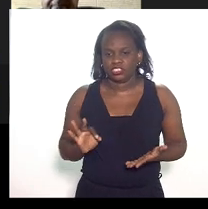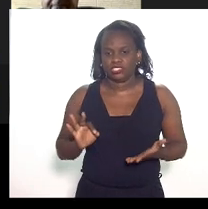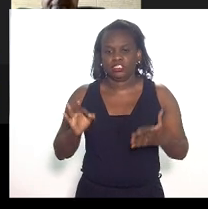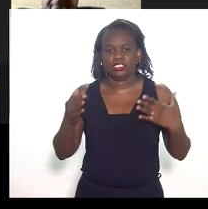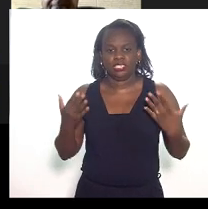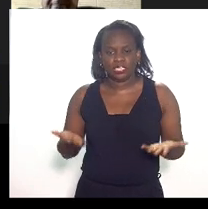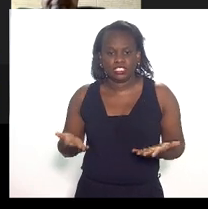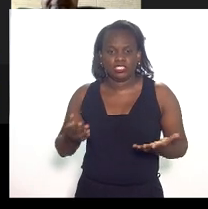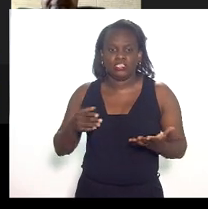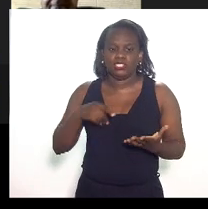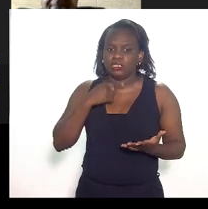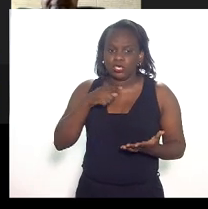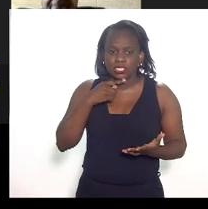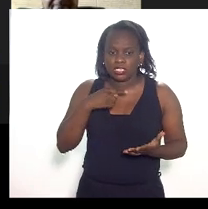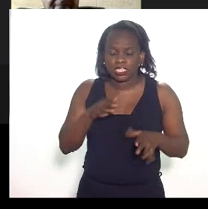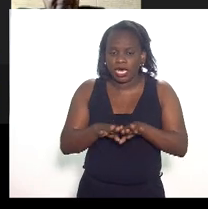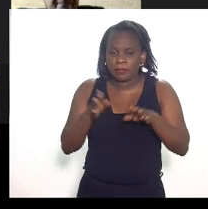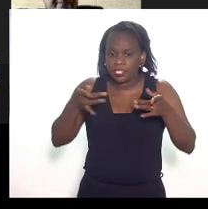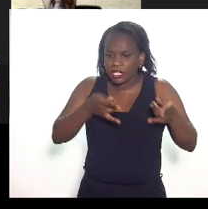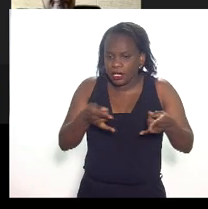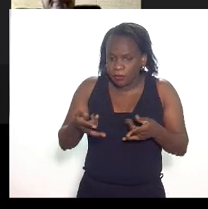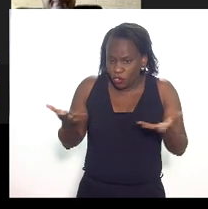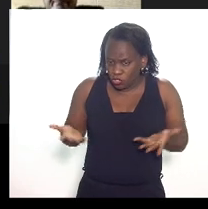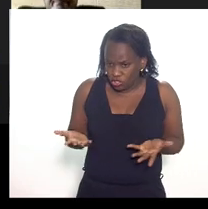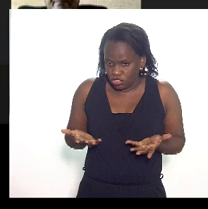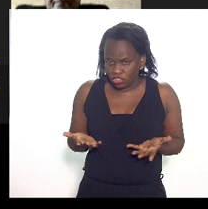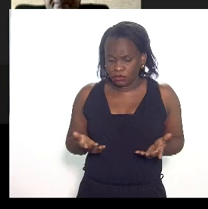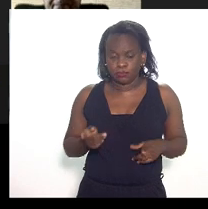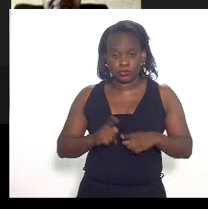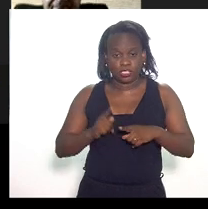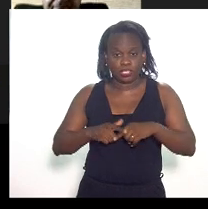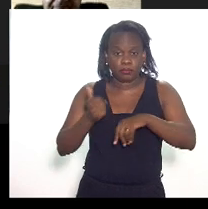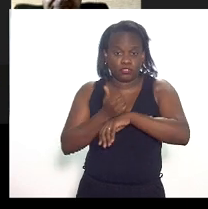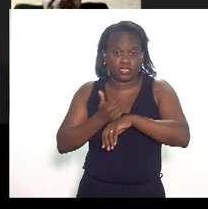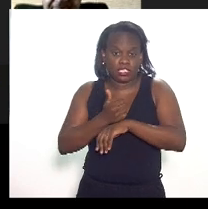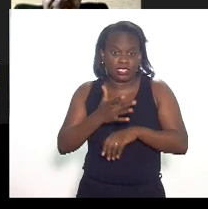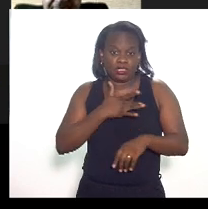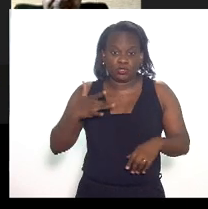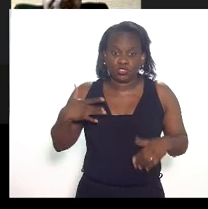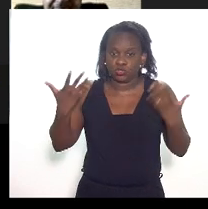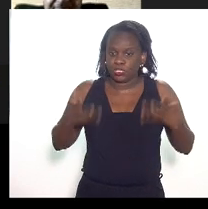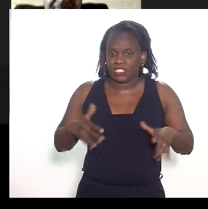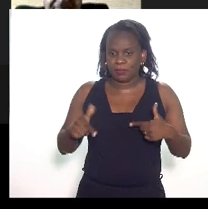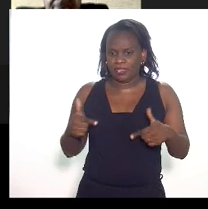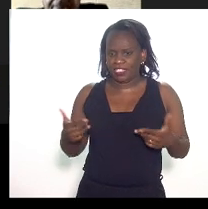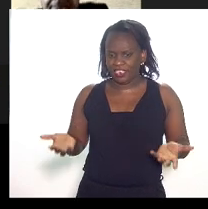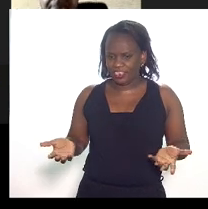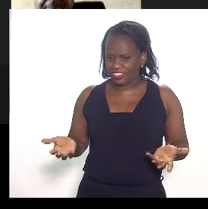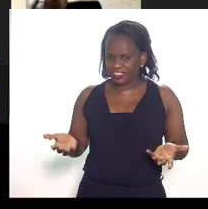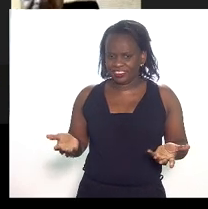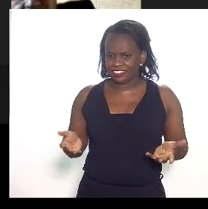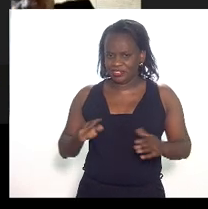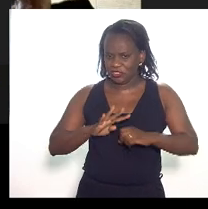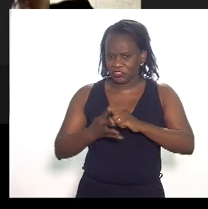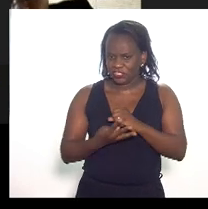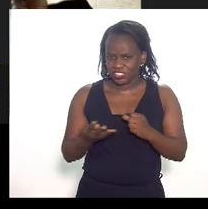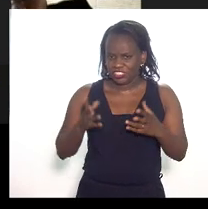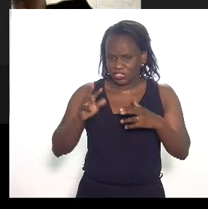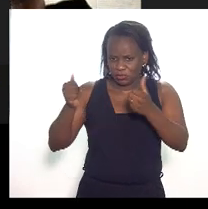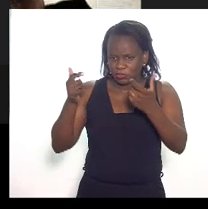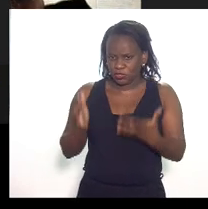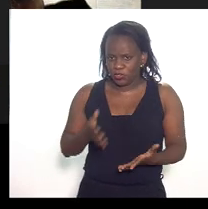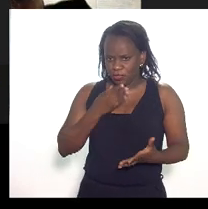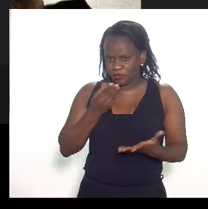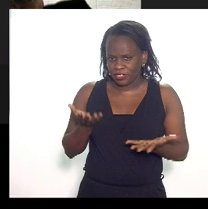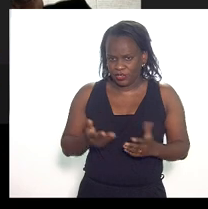nós não conseguimos abrir leitos no dia de hoje porque os profissionais de saúde não querem trabalhar com Covid, conforme foi dito